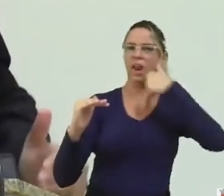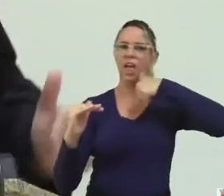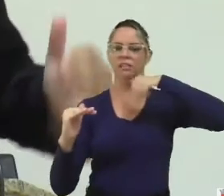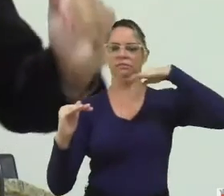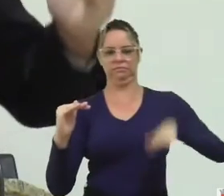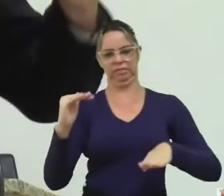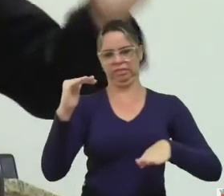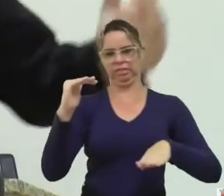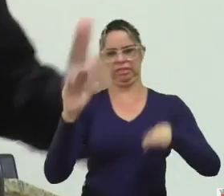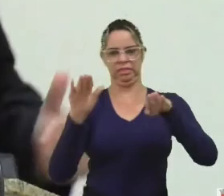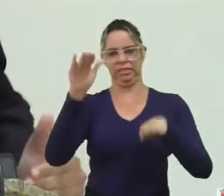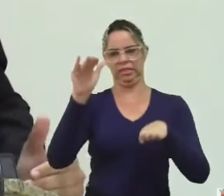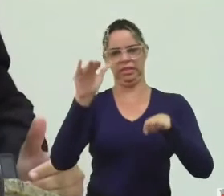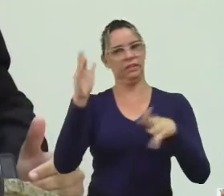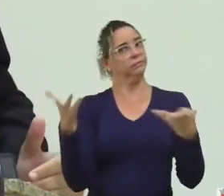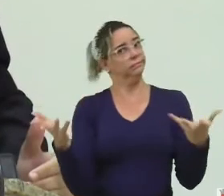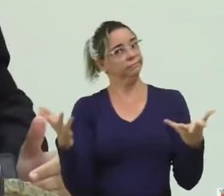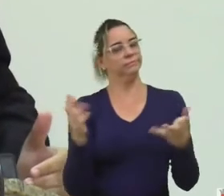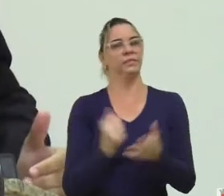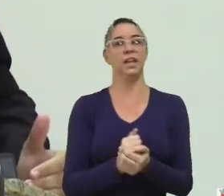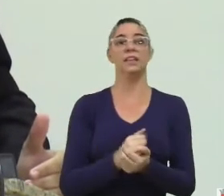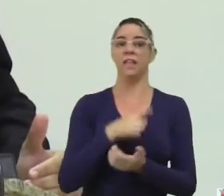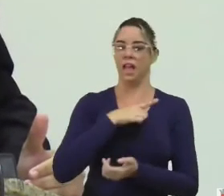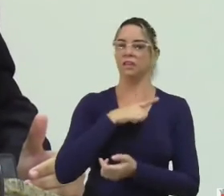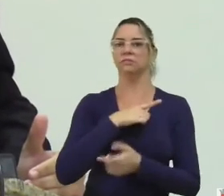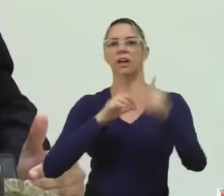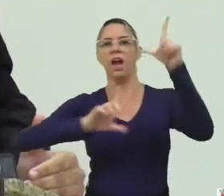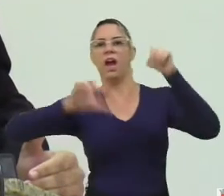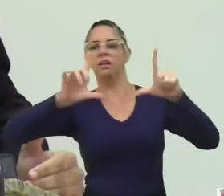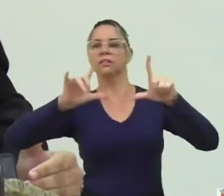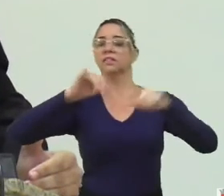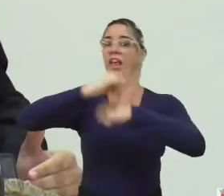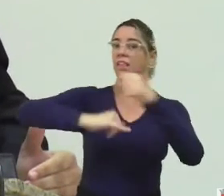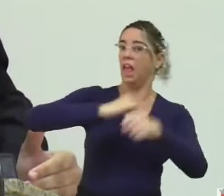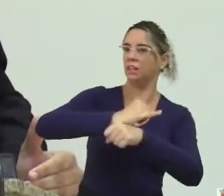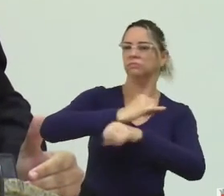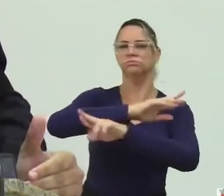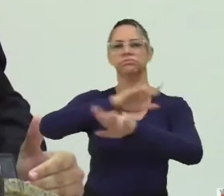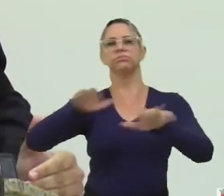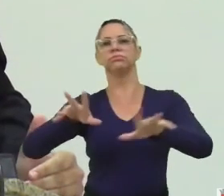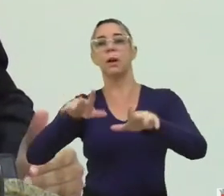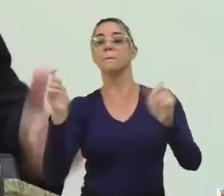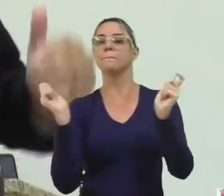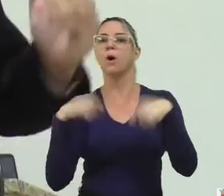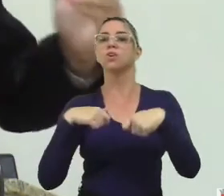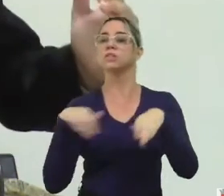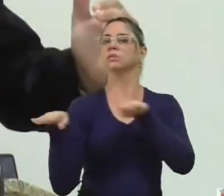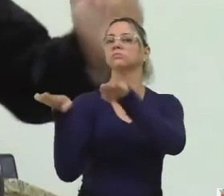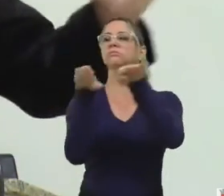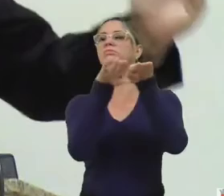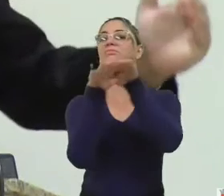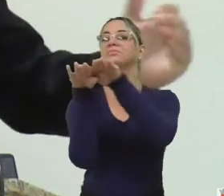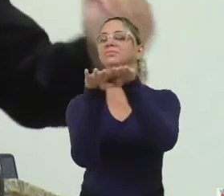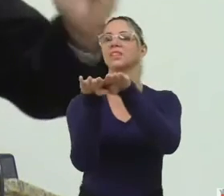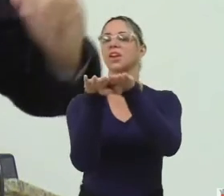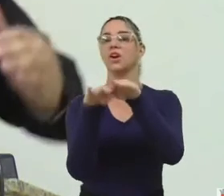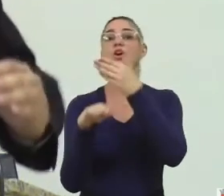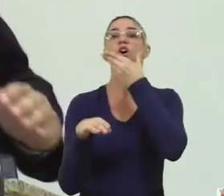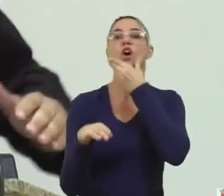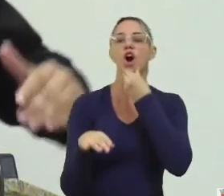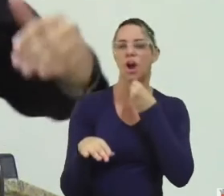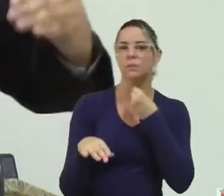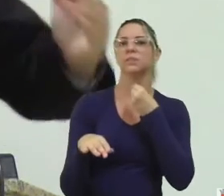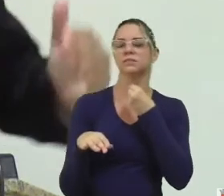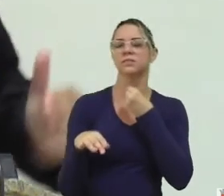lutando, está aí na mídia, para que isso possa ser igual para todos, homens e